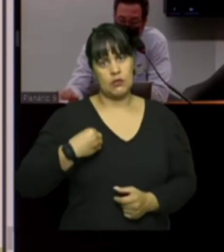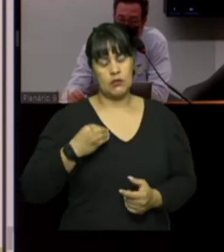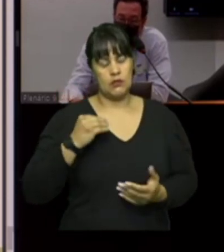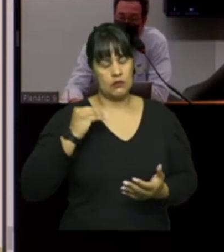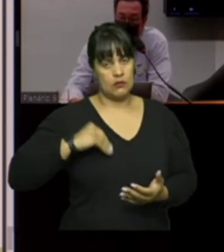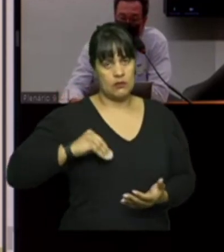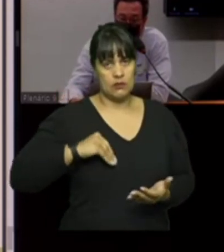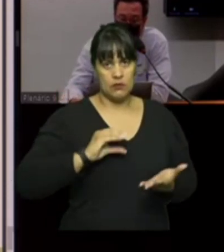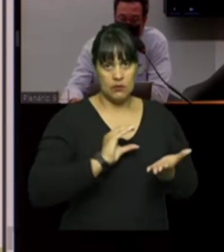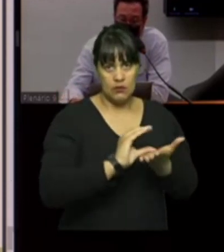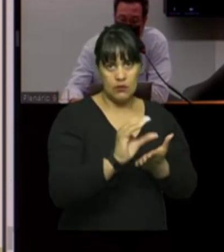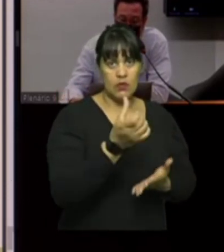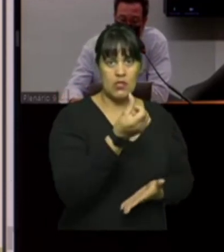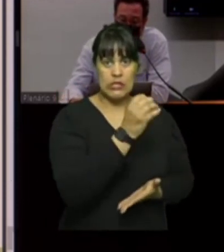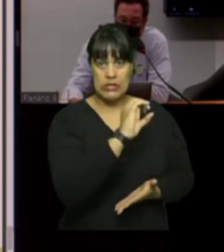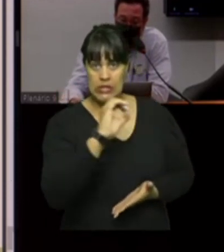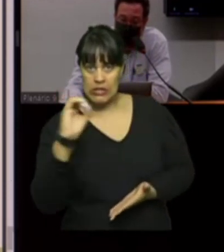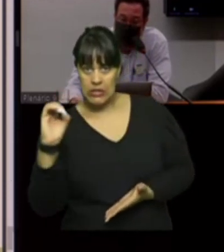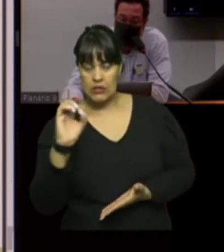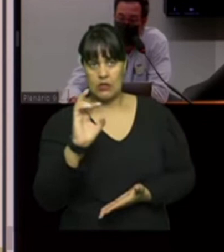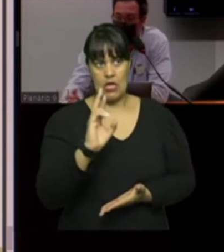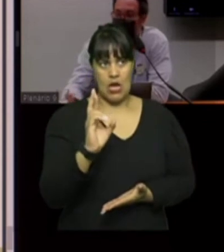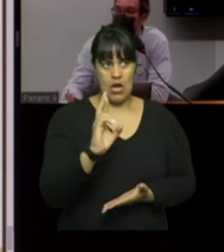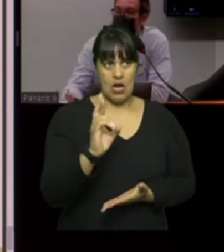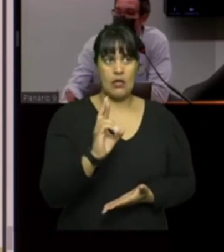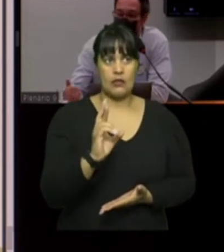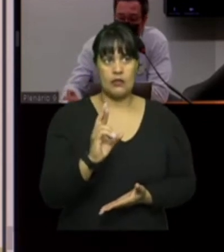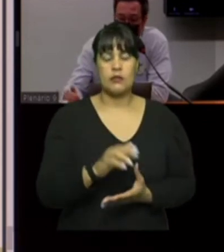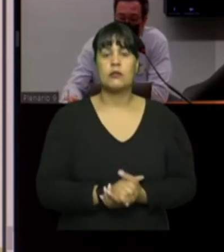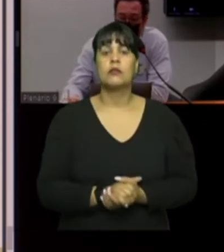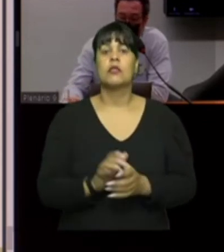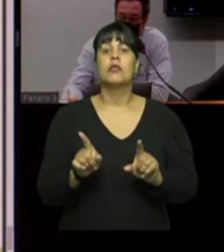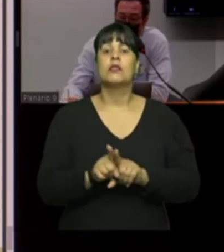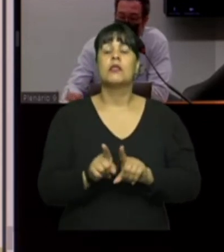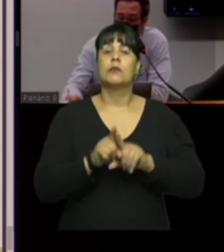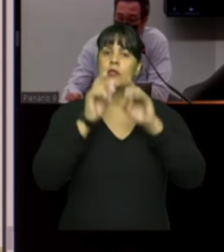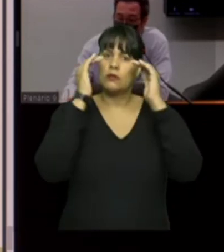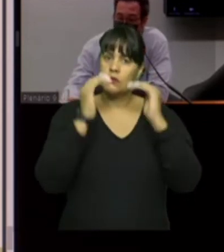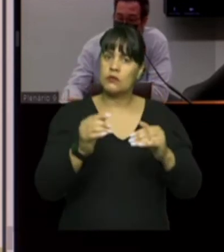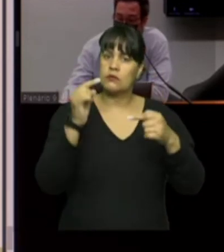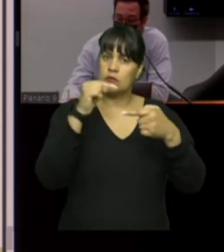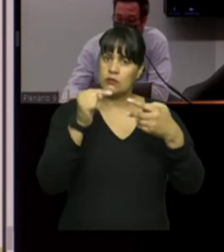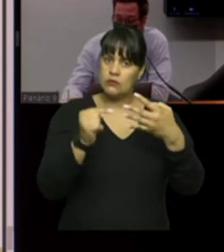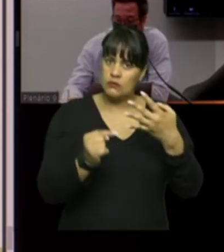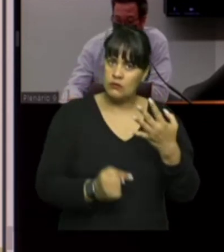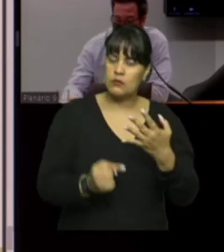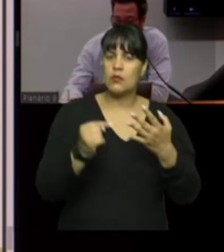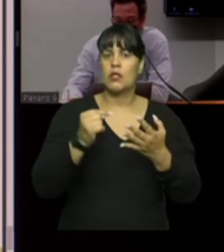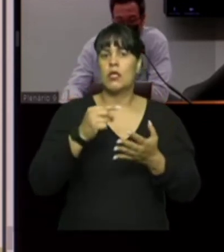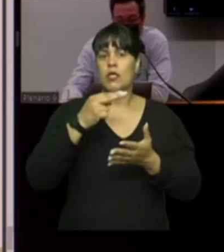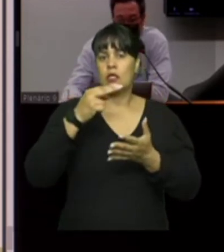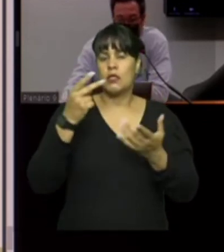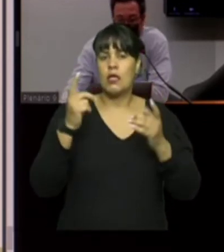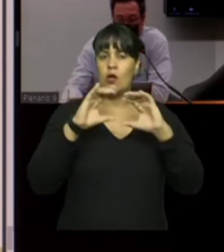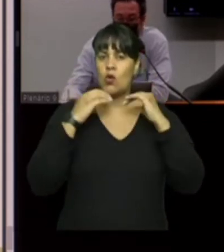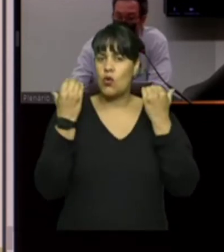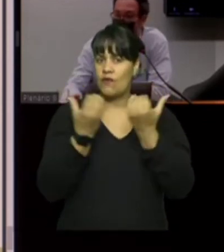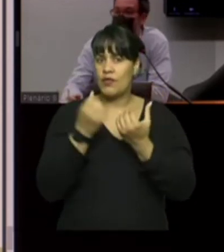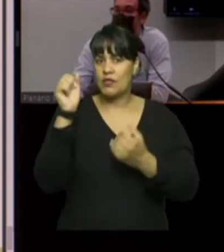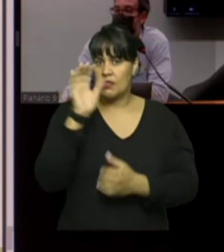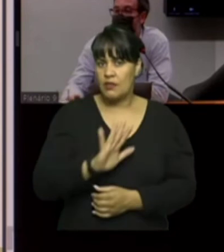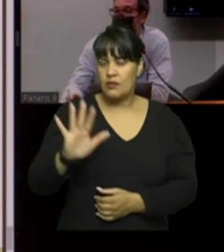calculado aí com base no IPCA. E o cumprimento das deliberações da 4ª Conferência Nacional de Saúde Mental Intersetorial